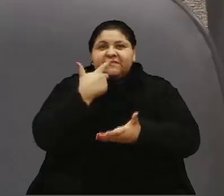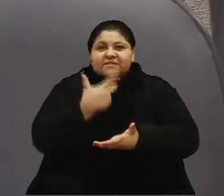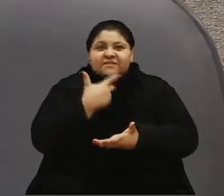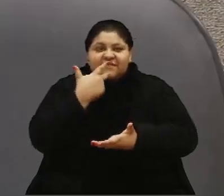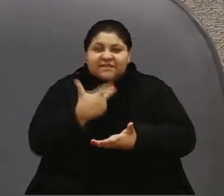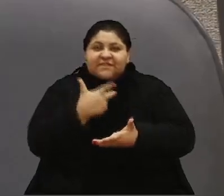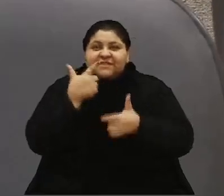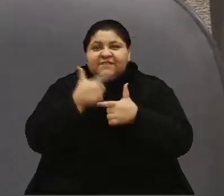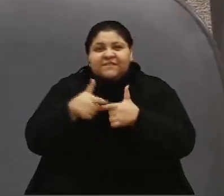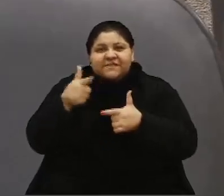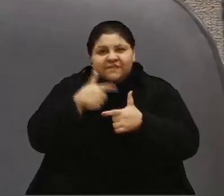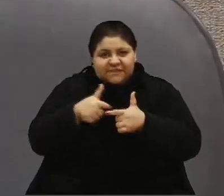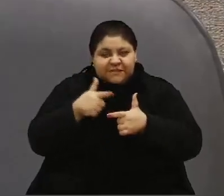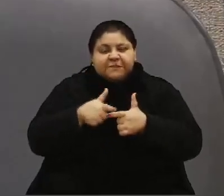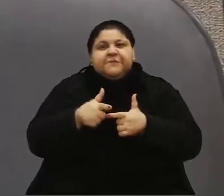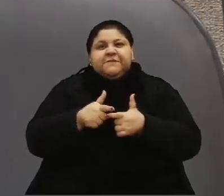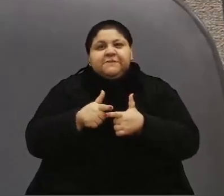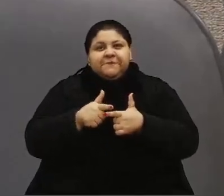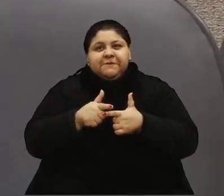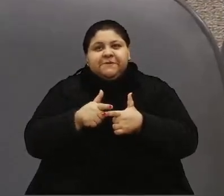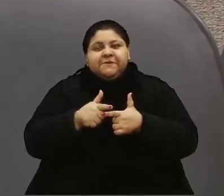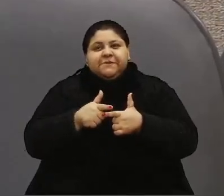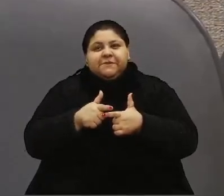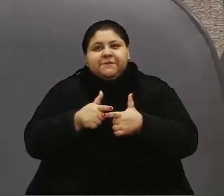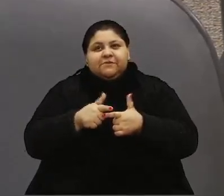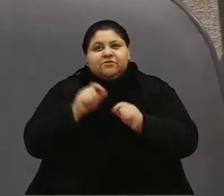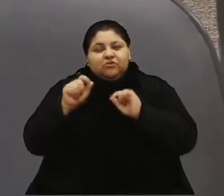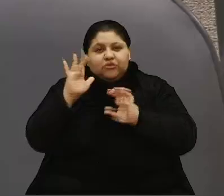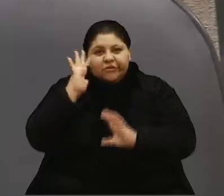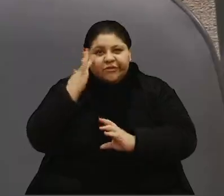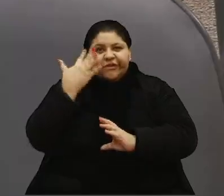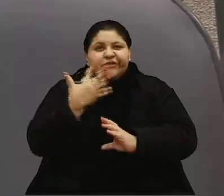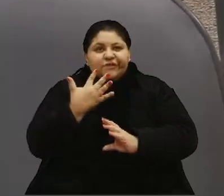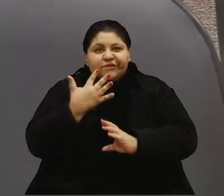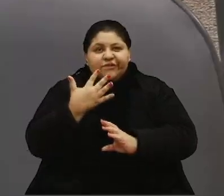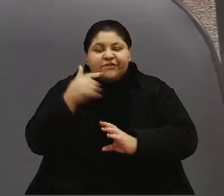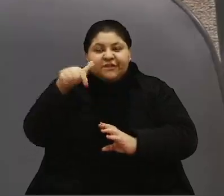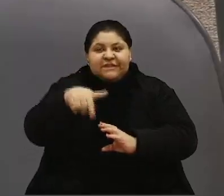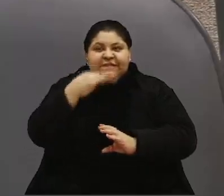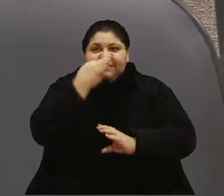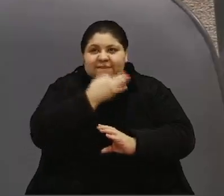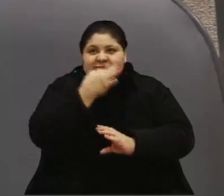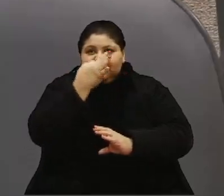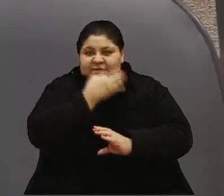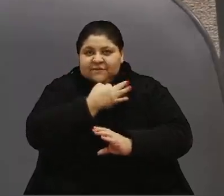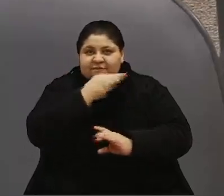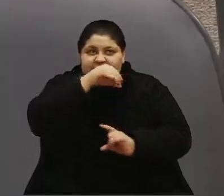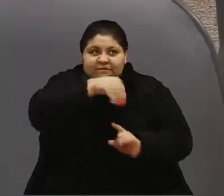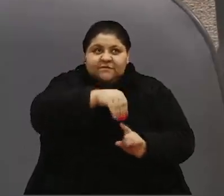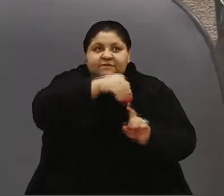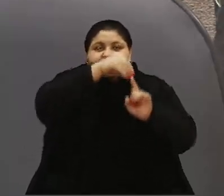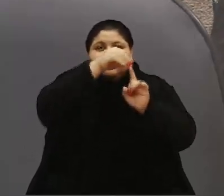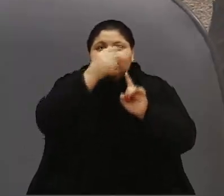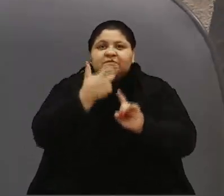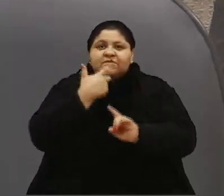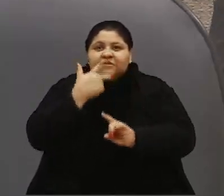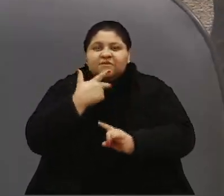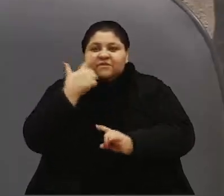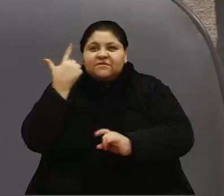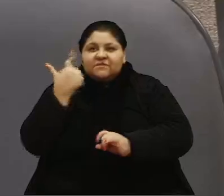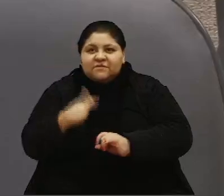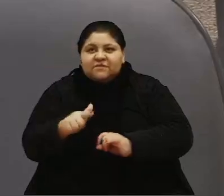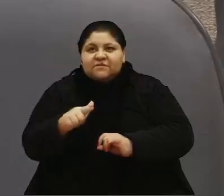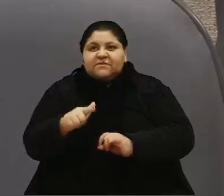os problemas, né, dessa situação que a gente tem aqui em Caxias. Principalmente, eu falo de novo,